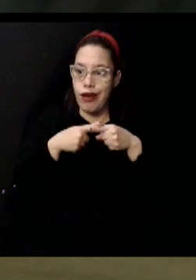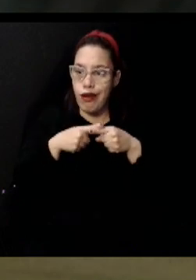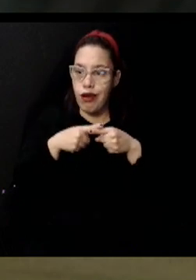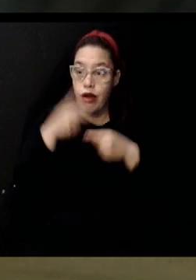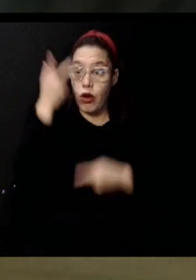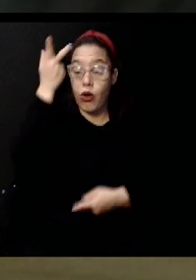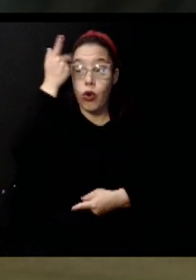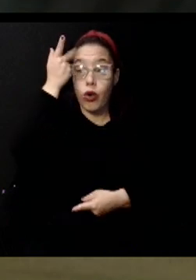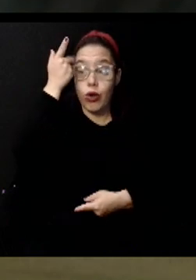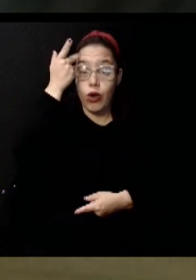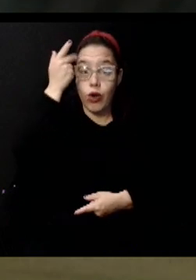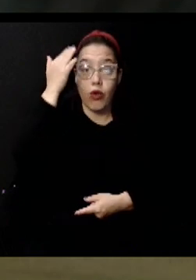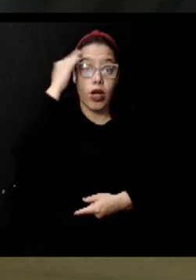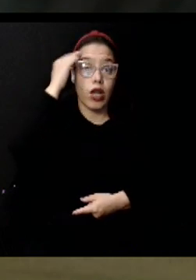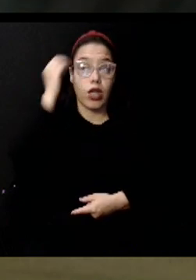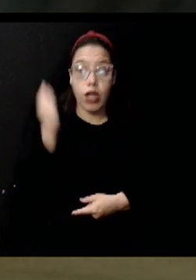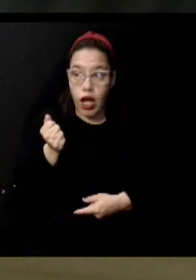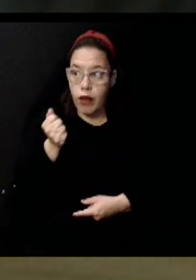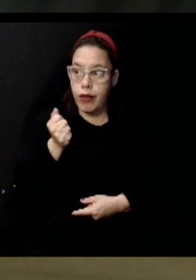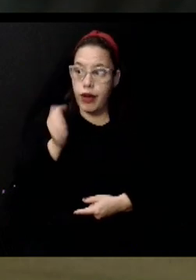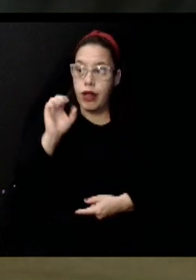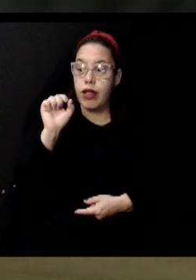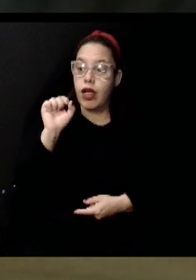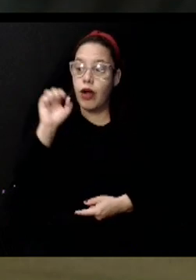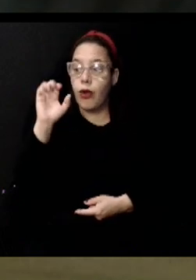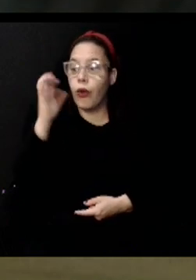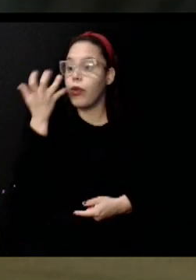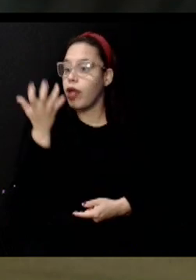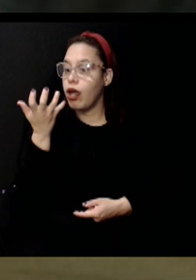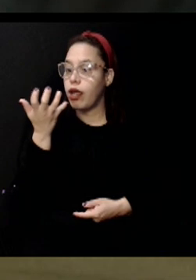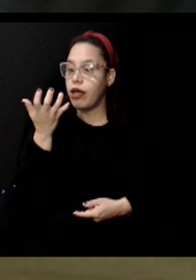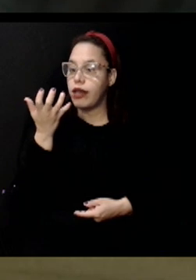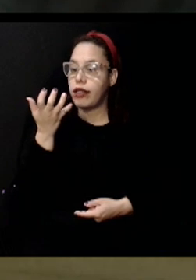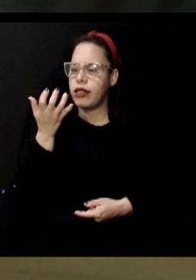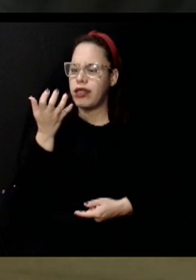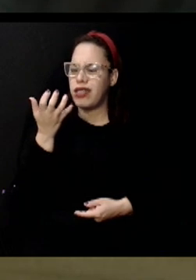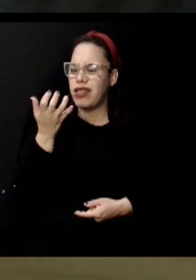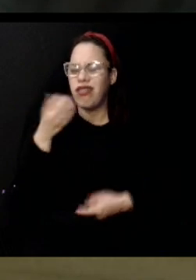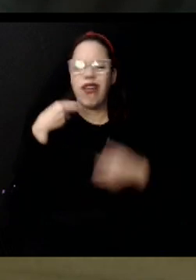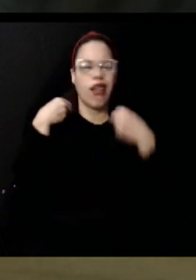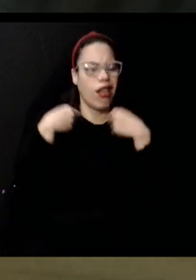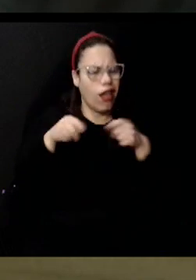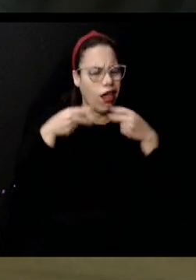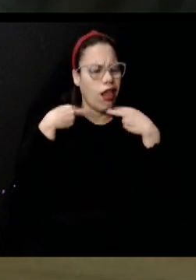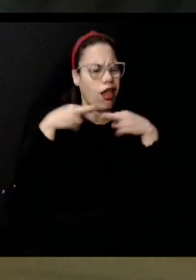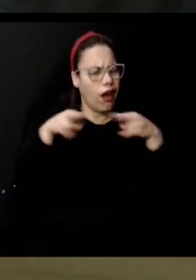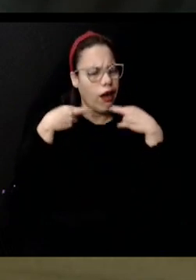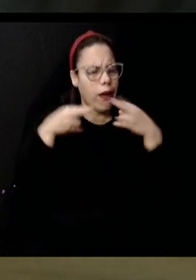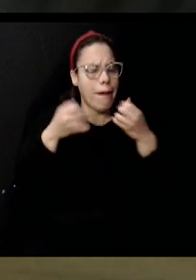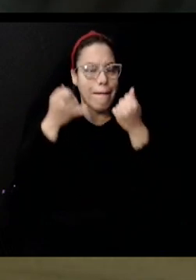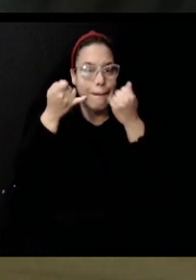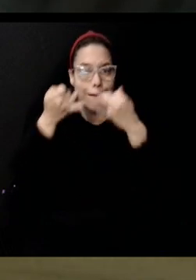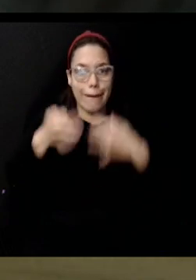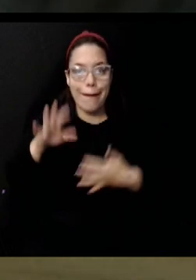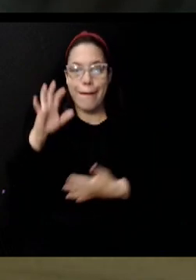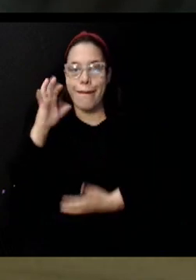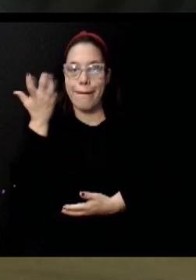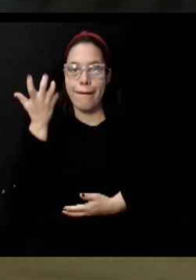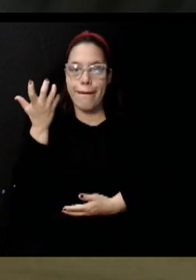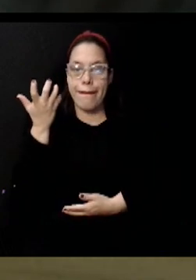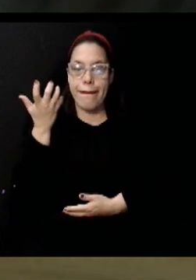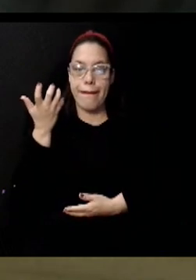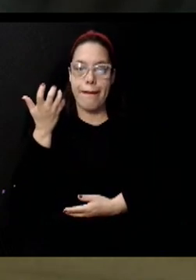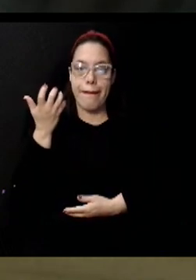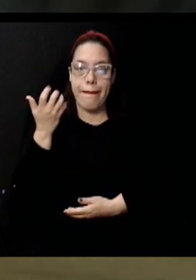você sabe que acontece, né, Uhum. aí a pessoa está reclamando. Tá explicado o que acontece. A pessoa que tem aí